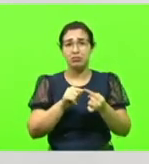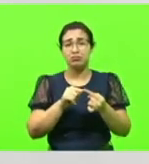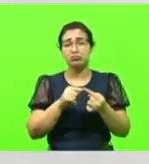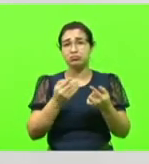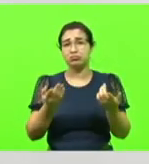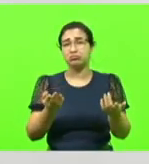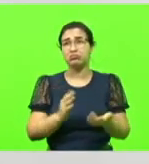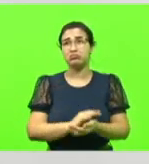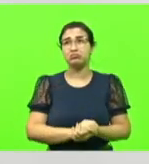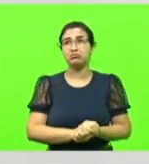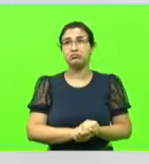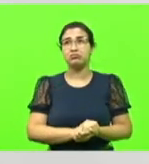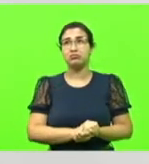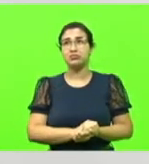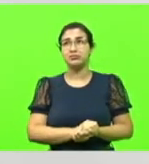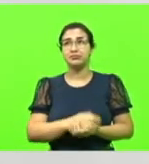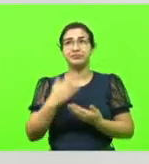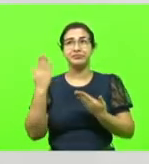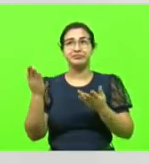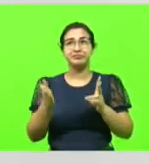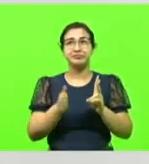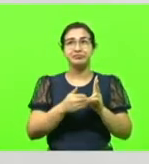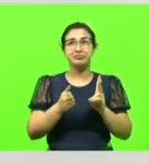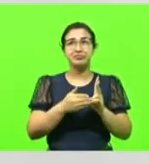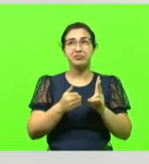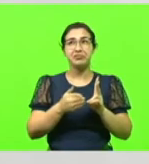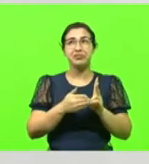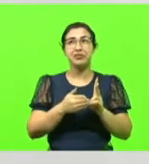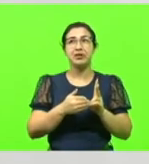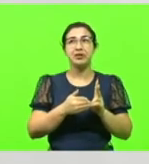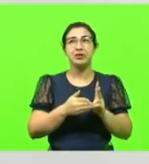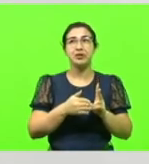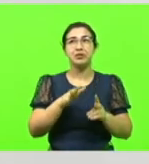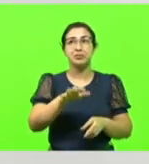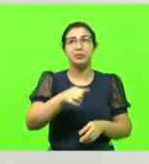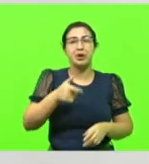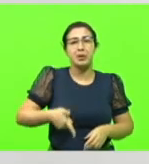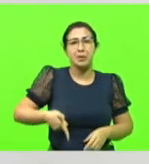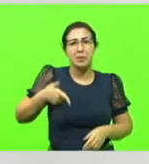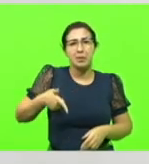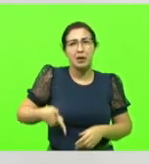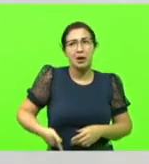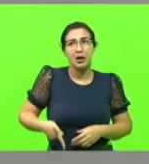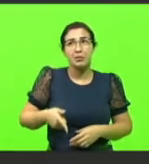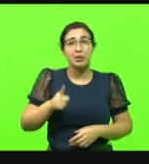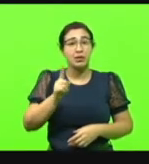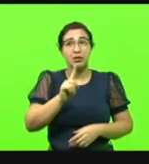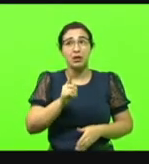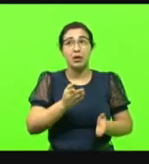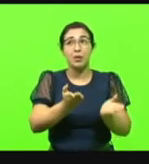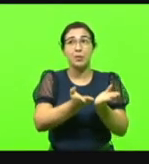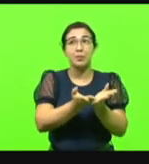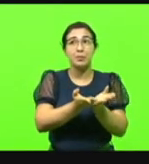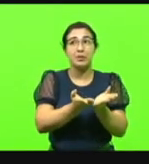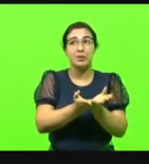Olha só aí, os índios recebendo uma arma. Não é uma arma, é uma Bíblia. Uma